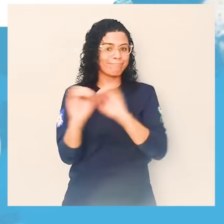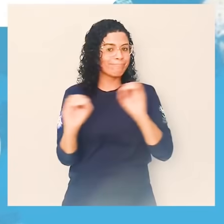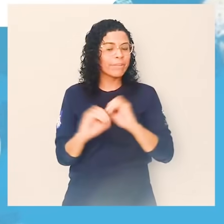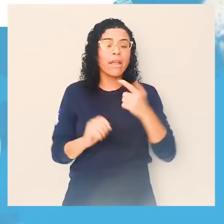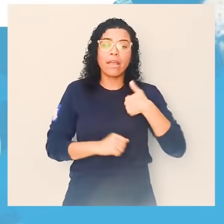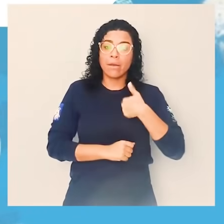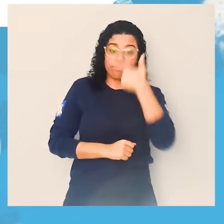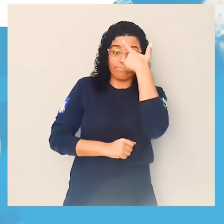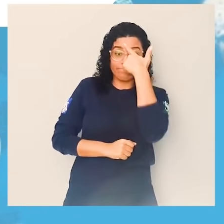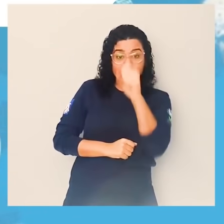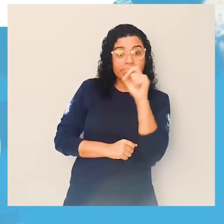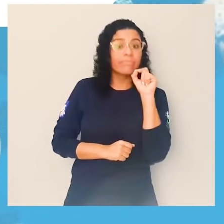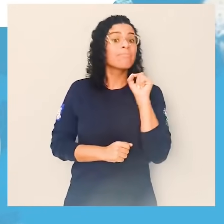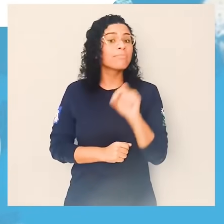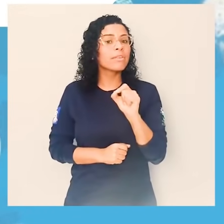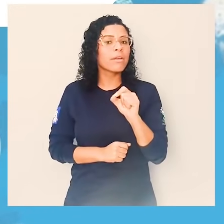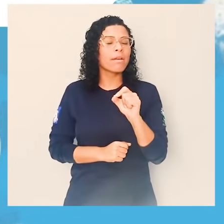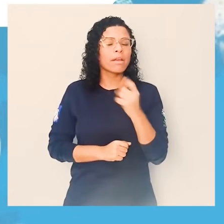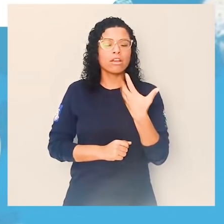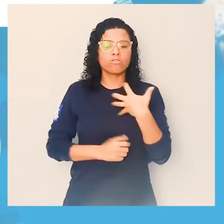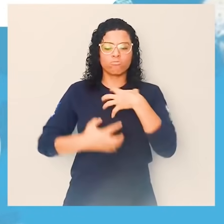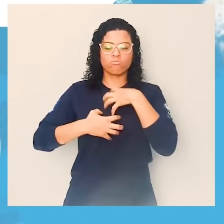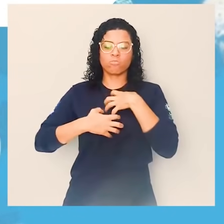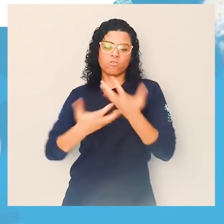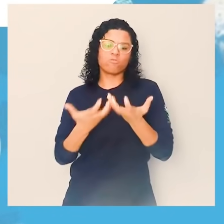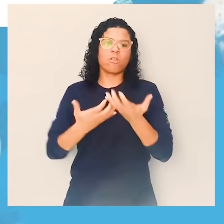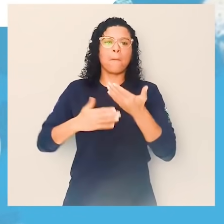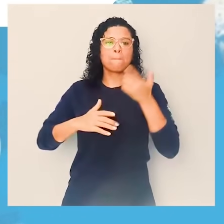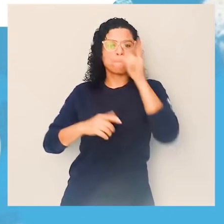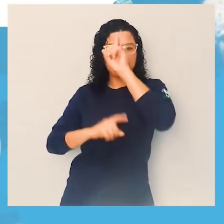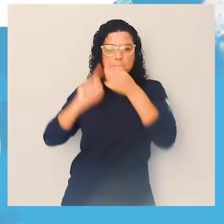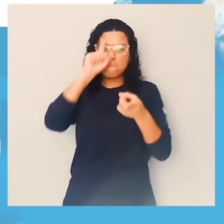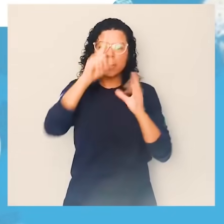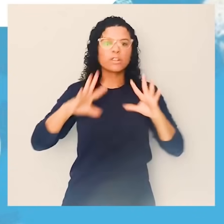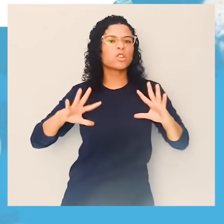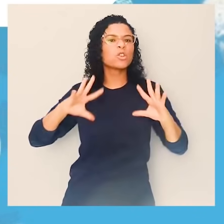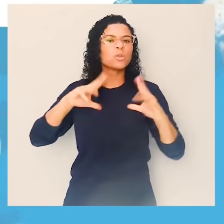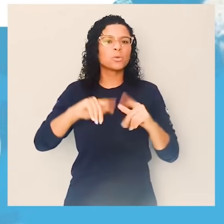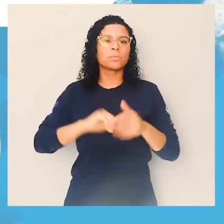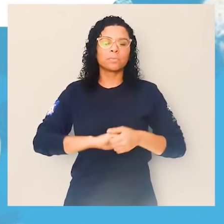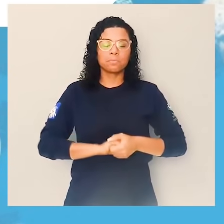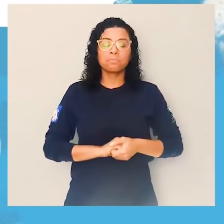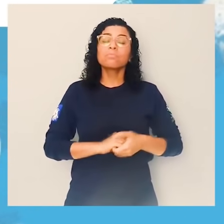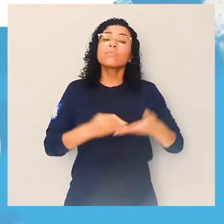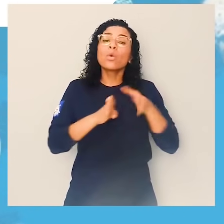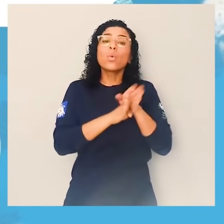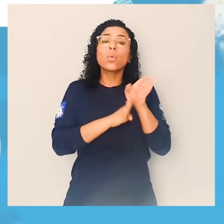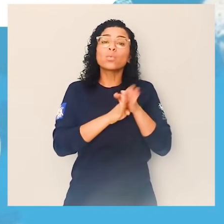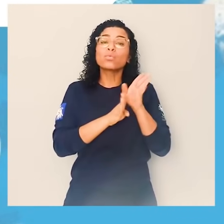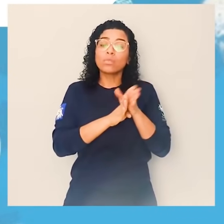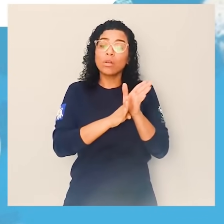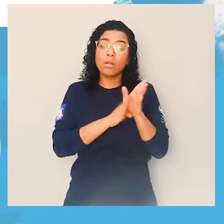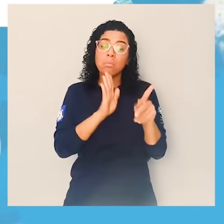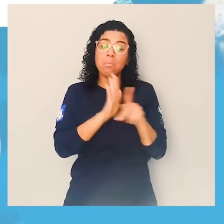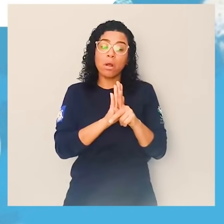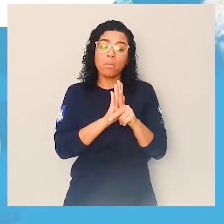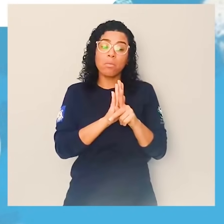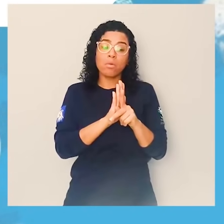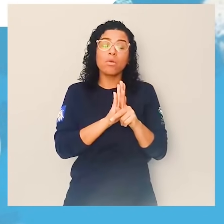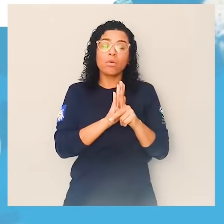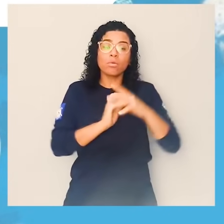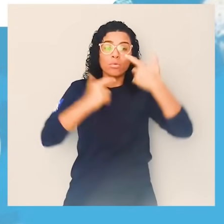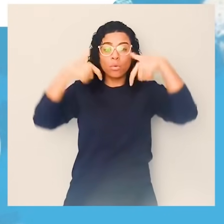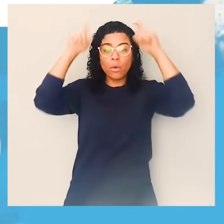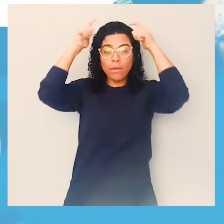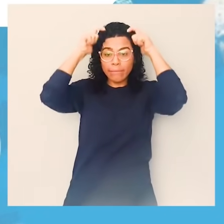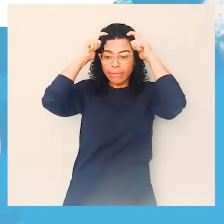Eu tenho a impressão de que era mesmo mania de mandar em tudo. Os conselheiros do rei ficavam